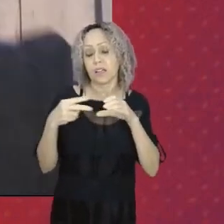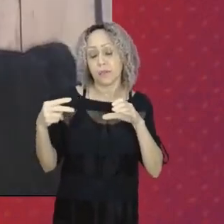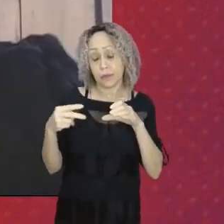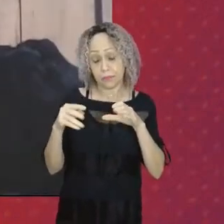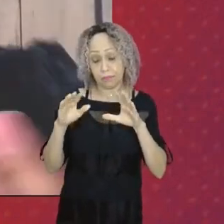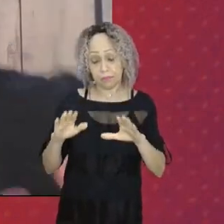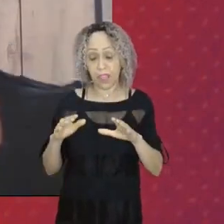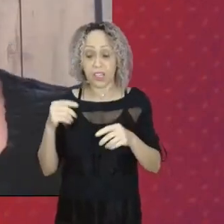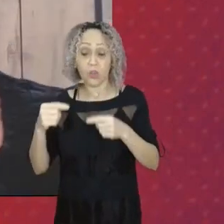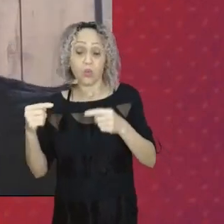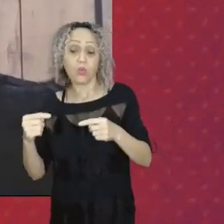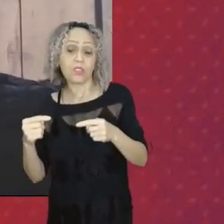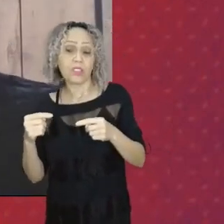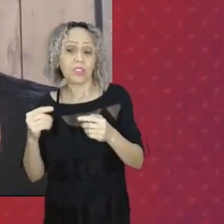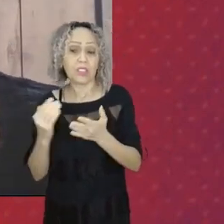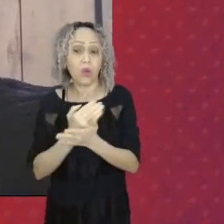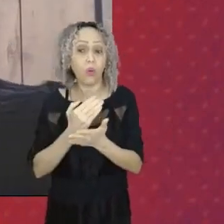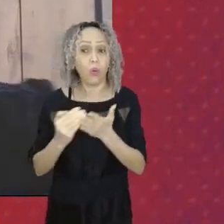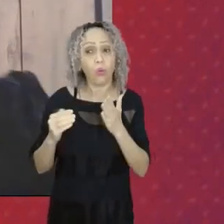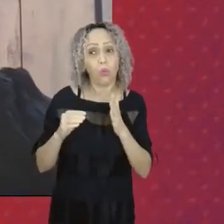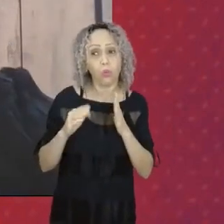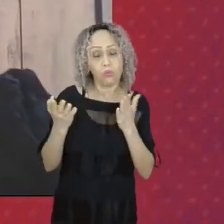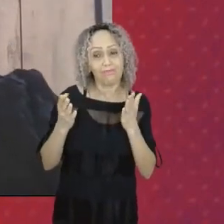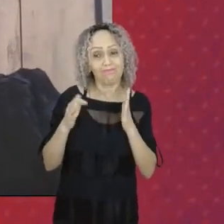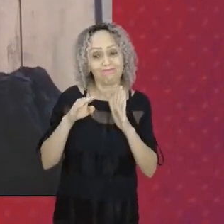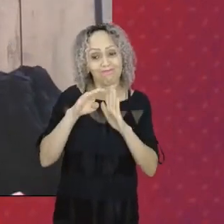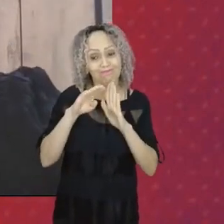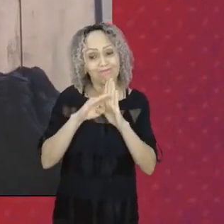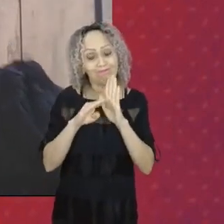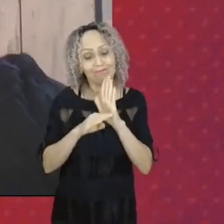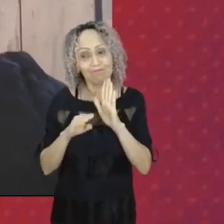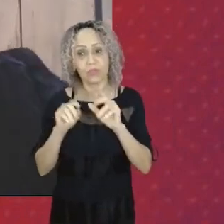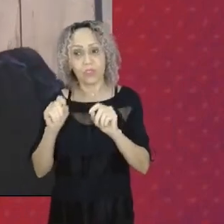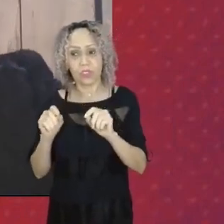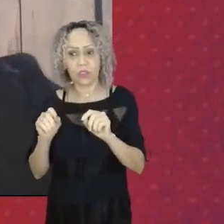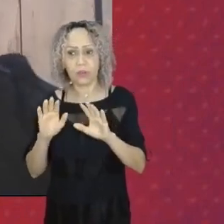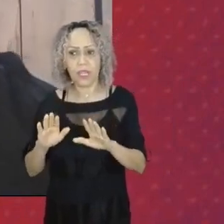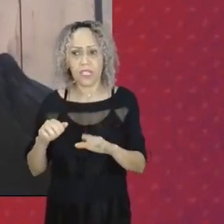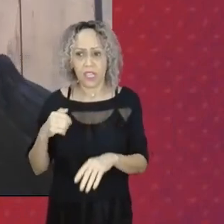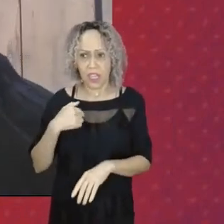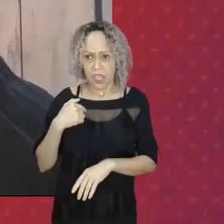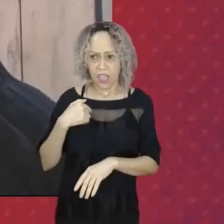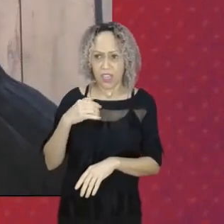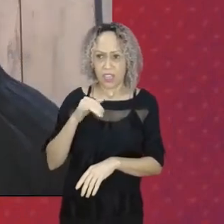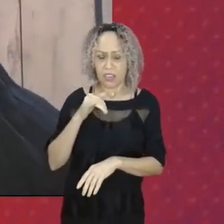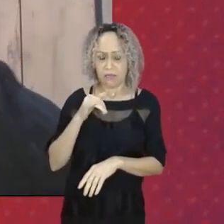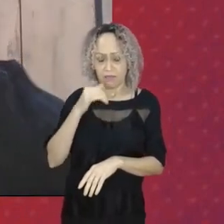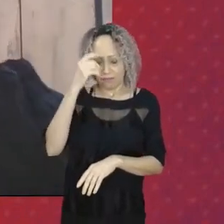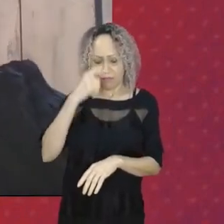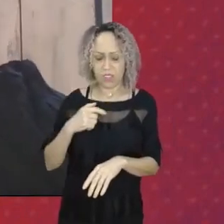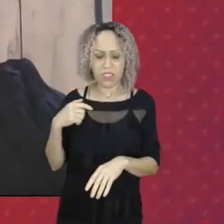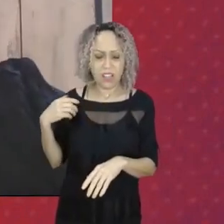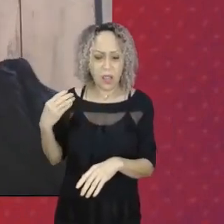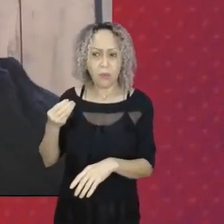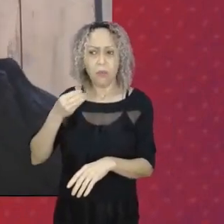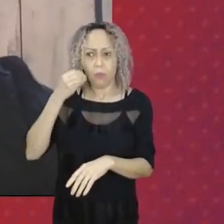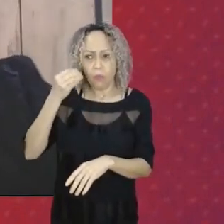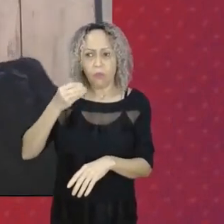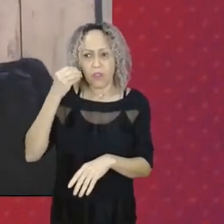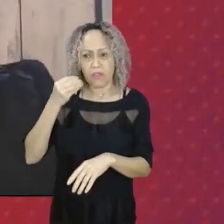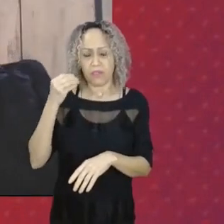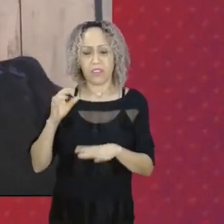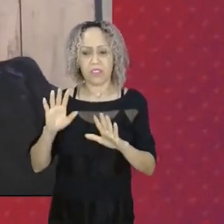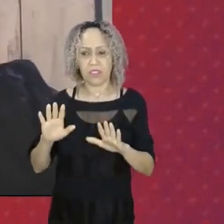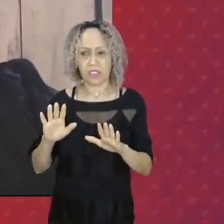Eu, como uma pessoa que eu já vinha de uma outra diáspora, eu digo que naquele momento eu já não me via